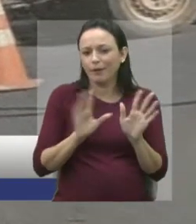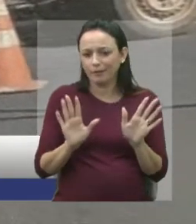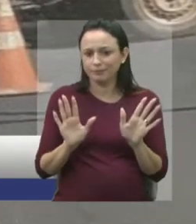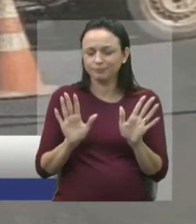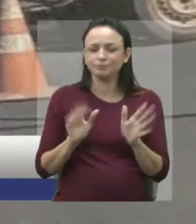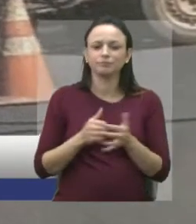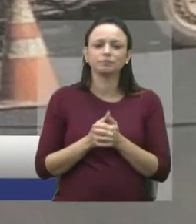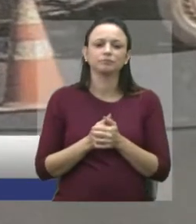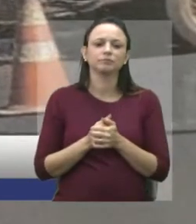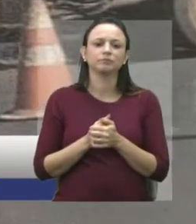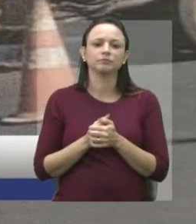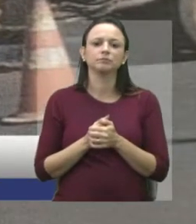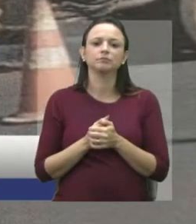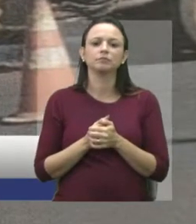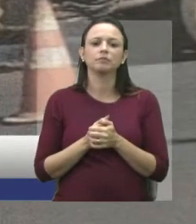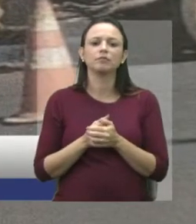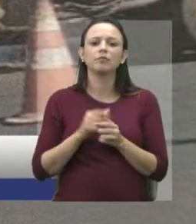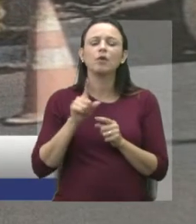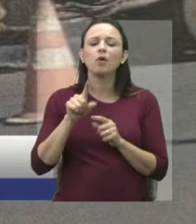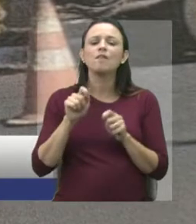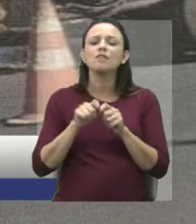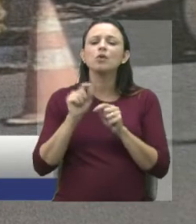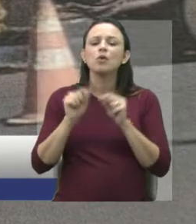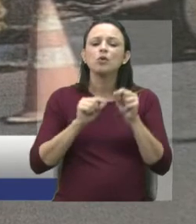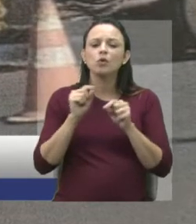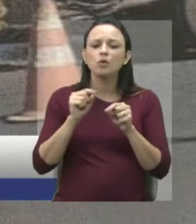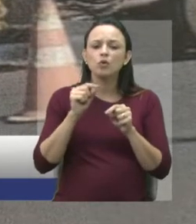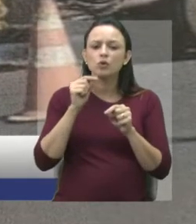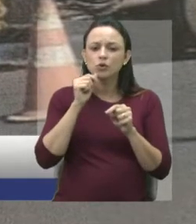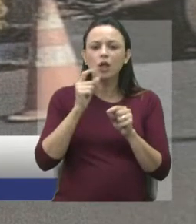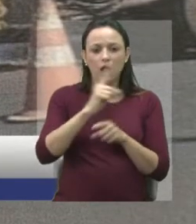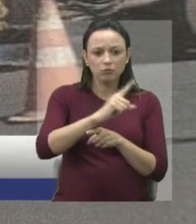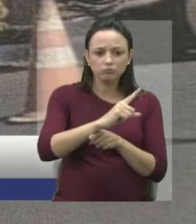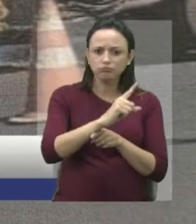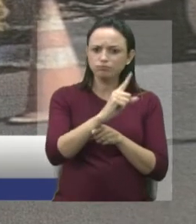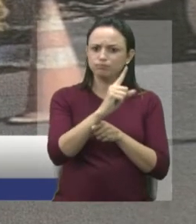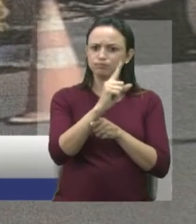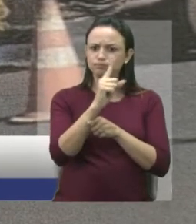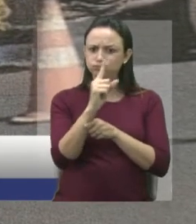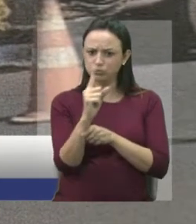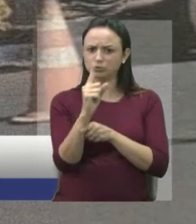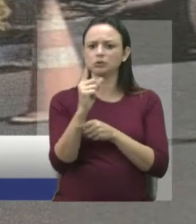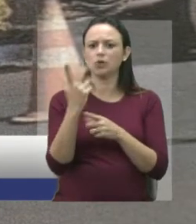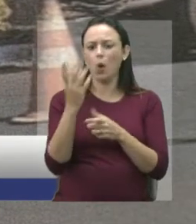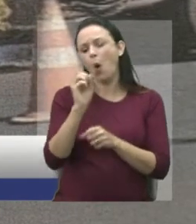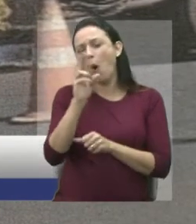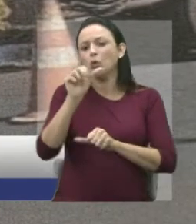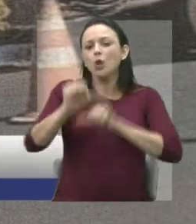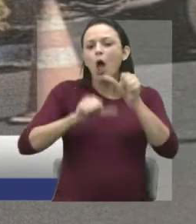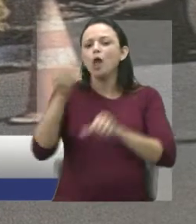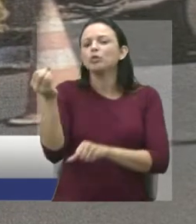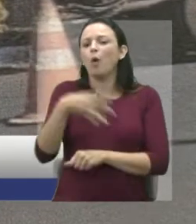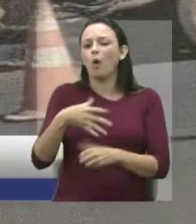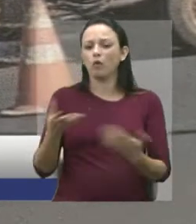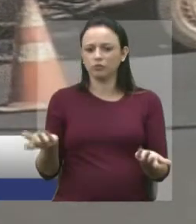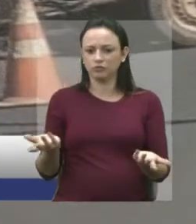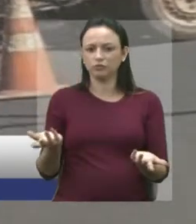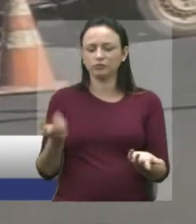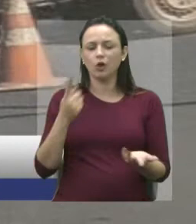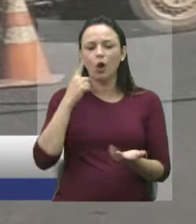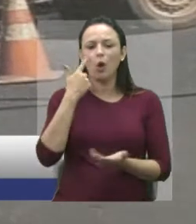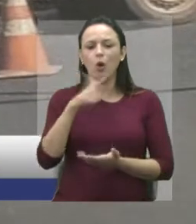poderia ter sido feito aí, era endireitar o poste, ou colocar, trocar o poste. Tá? Pode trocar as fotos,